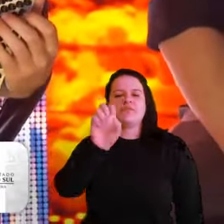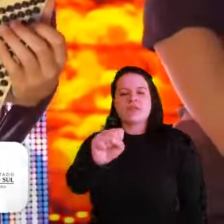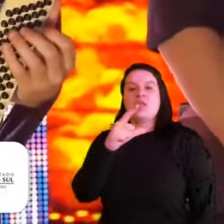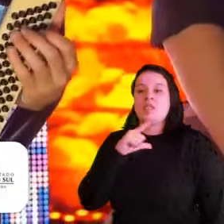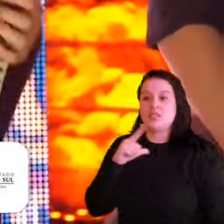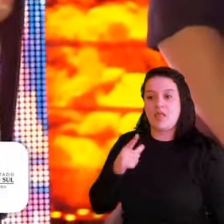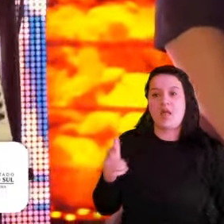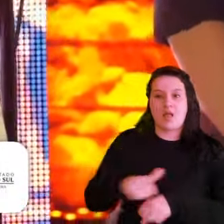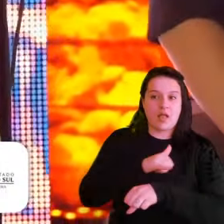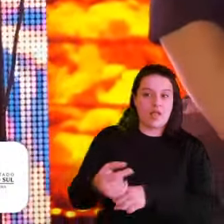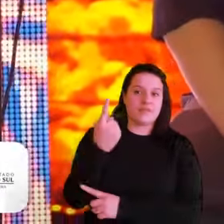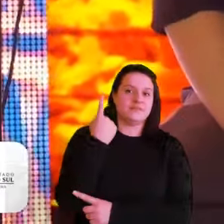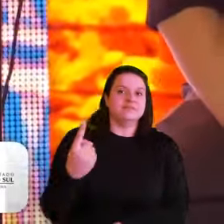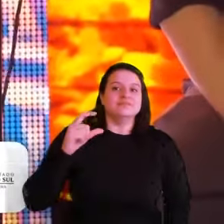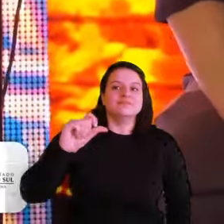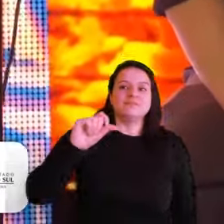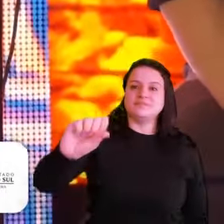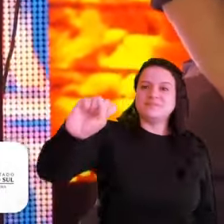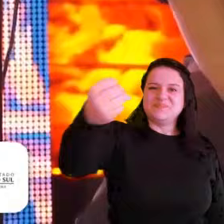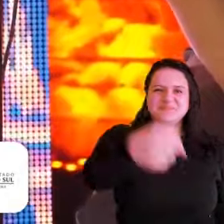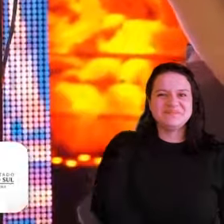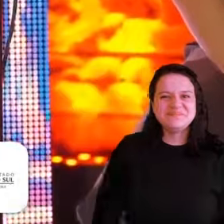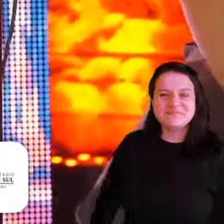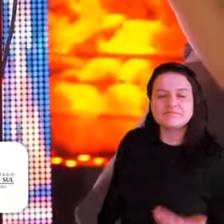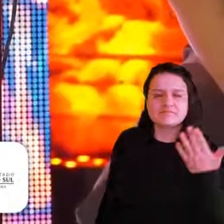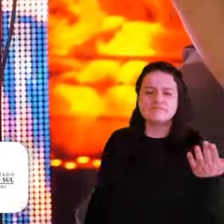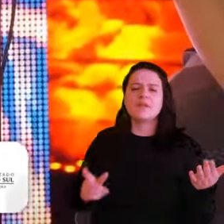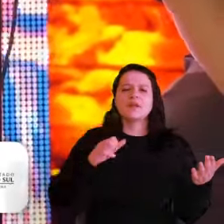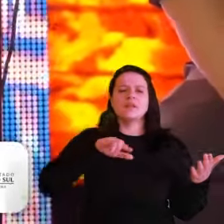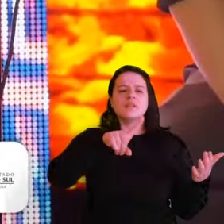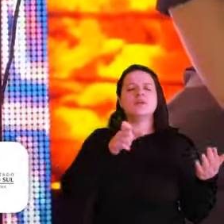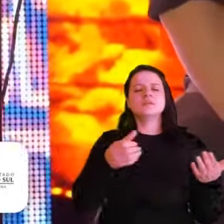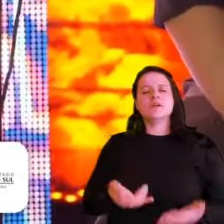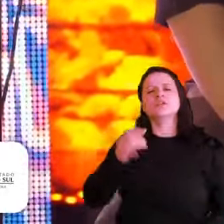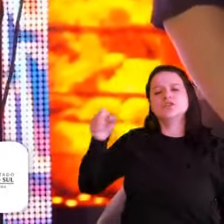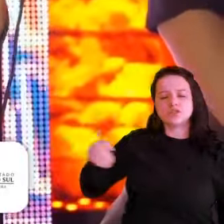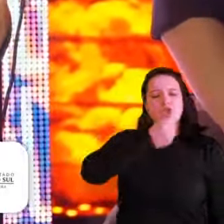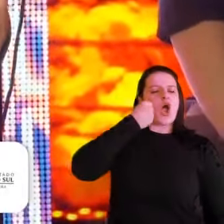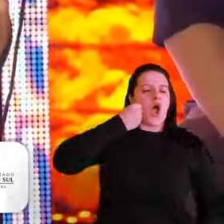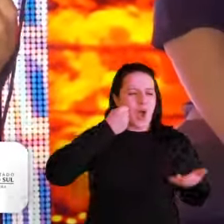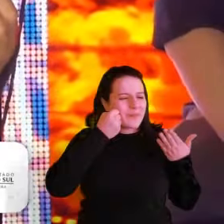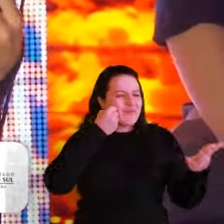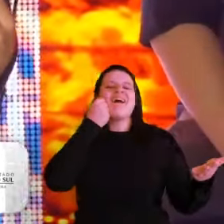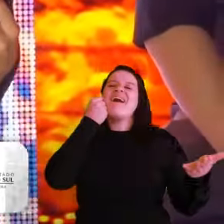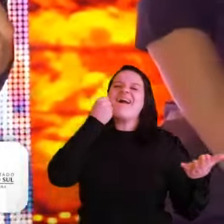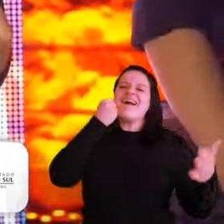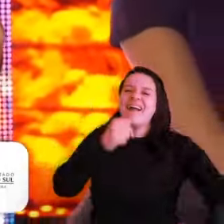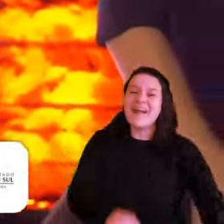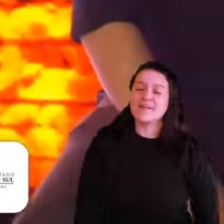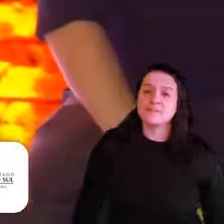no nosso estilo de 1998. Eita. Alexandre, por favor, um copo de chope pro